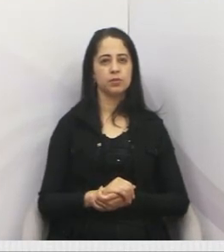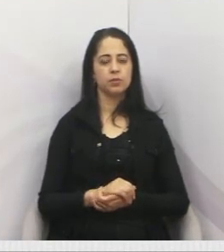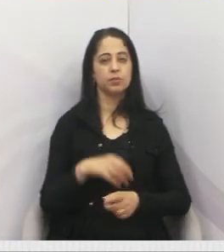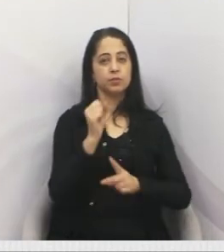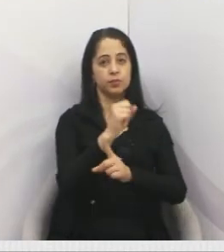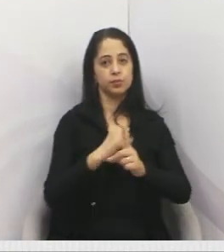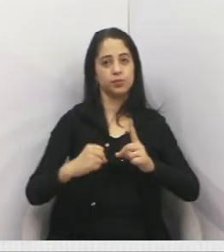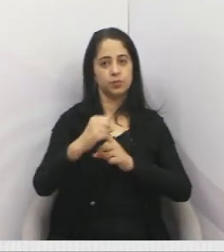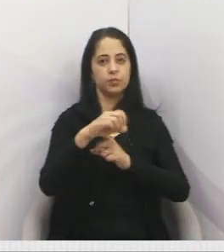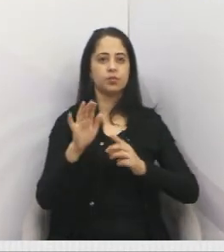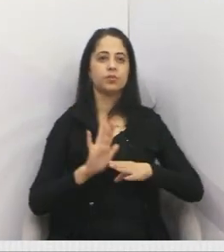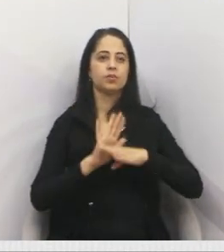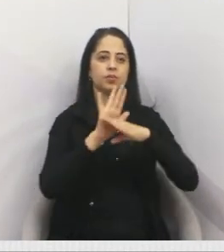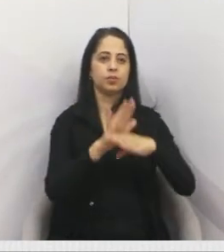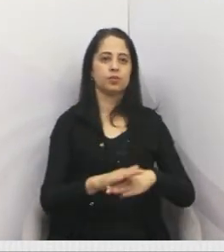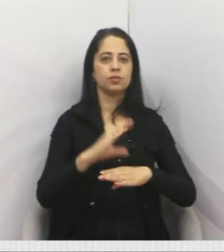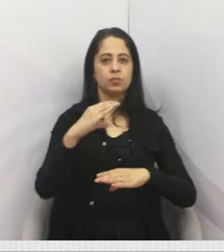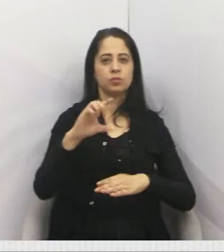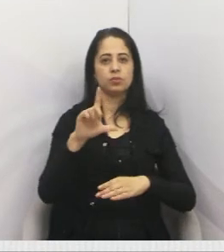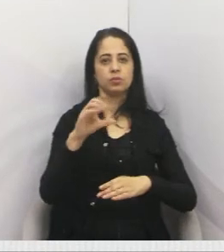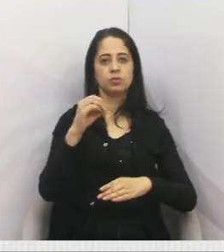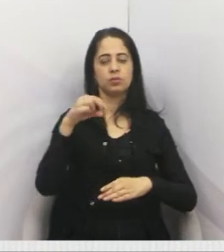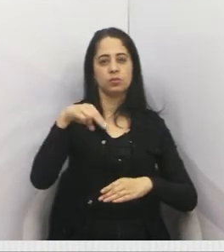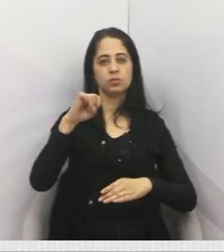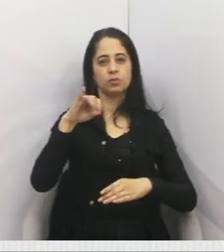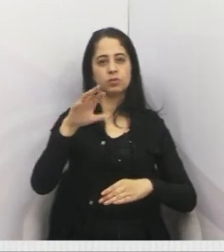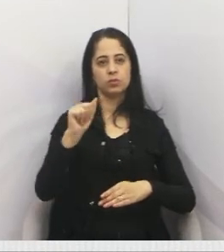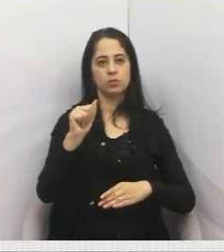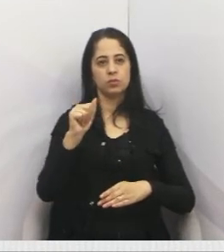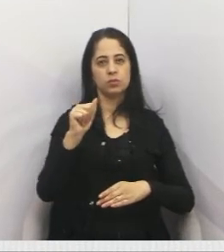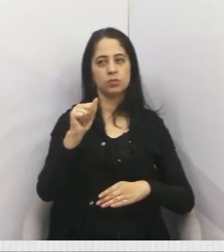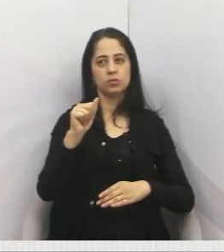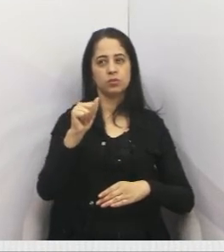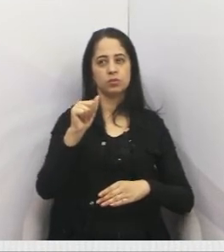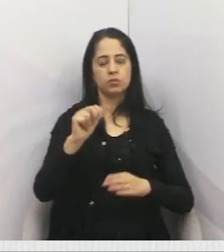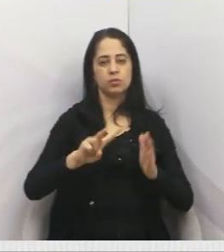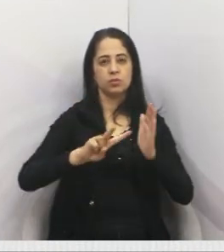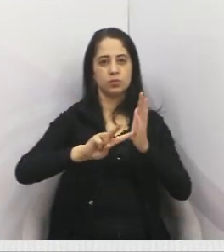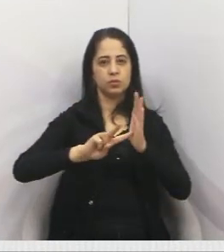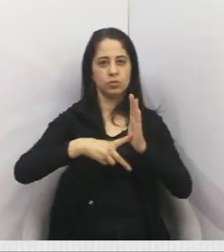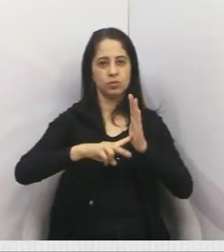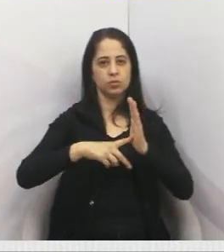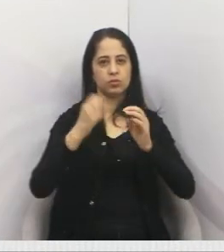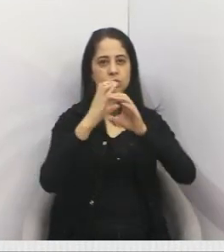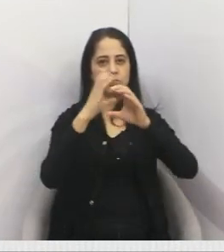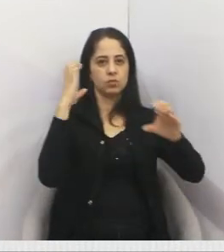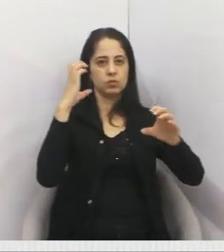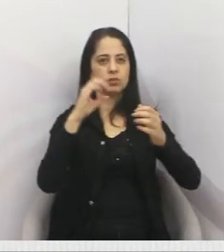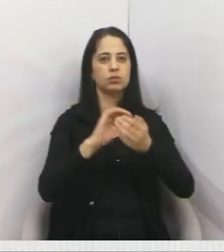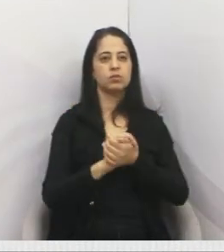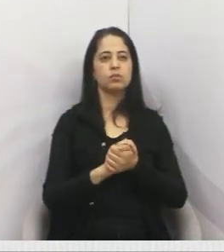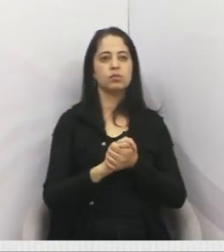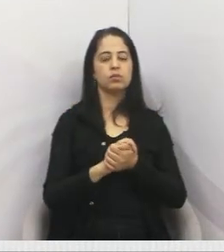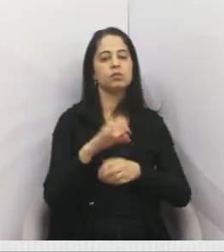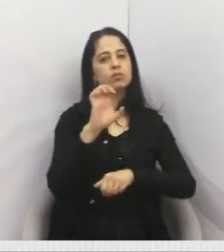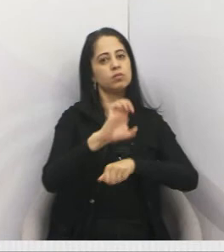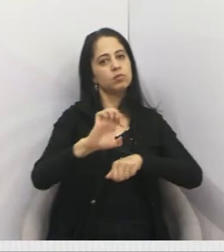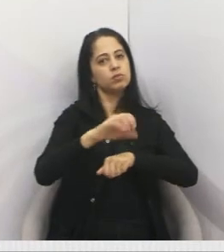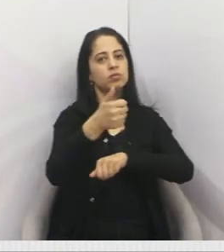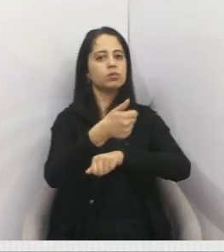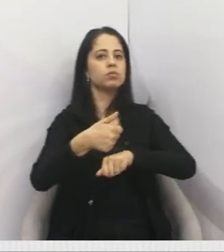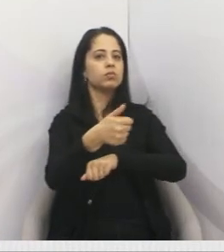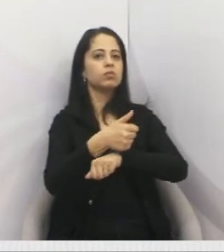Movimentos populares, Jardim Colônia, entidades de classe, Sindicato dos Engenheiros, empresas ou